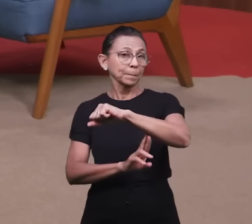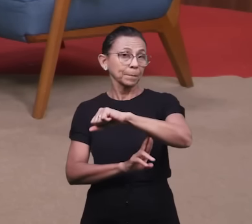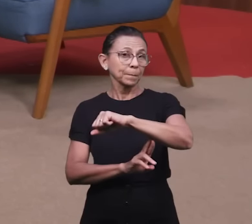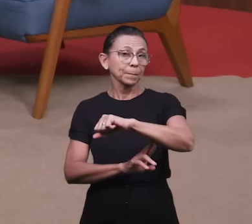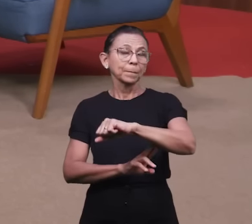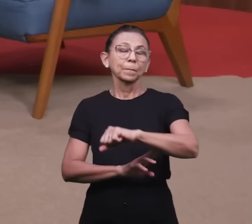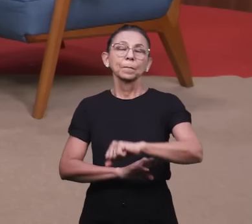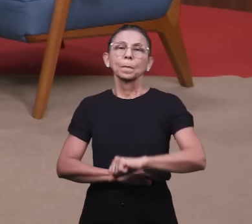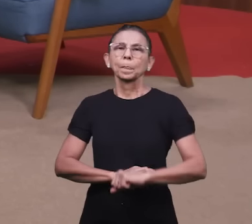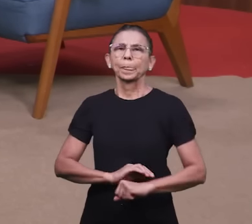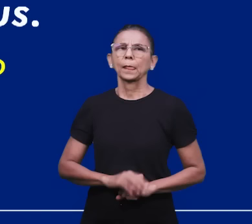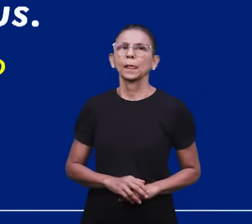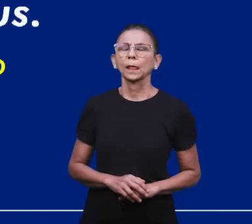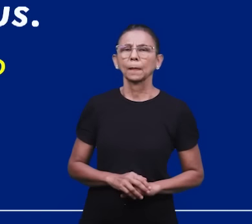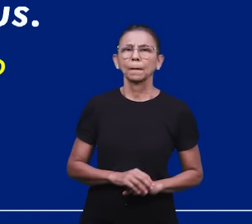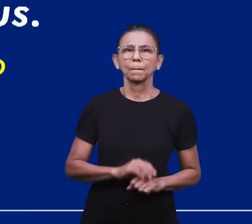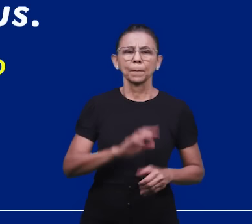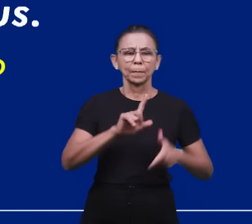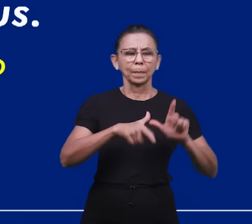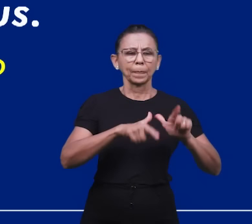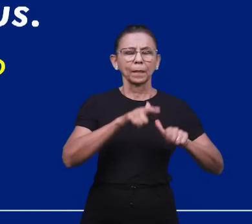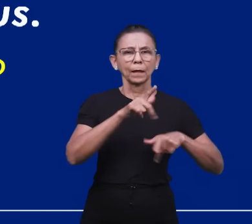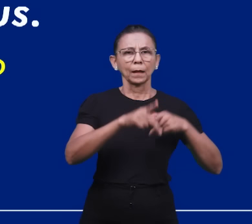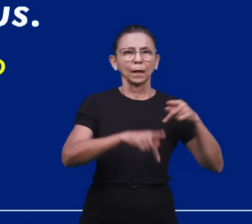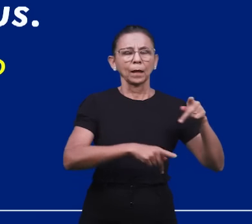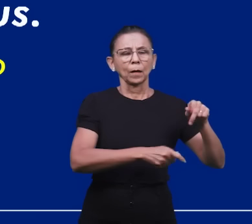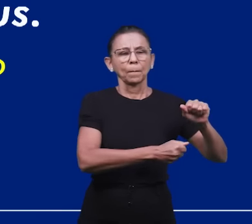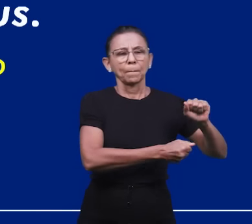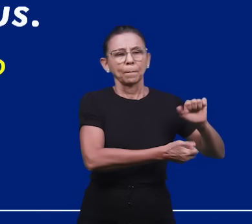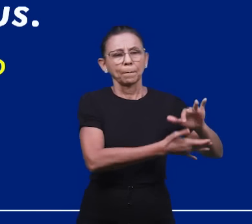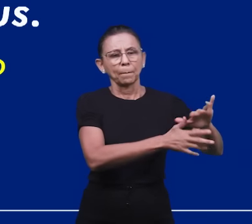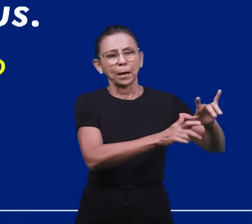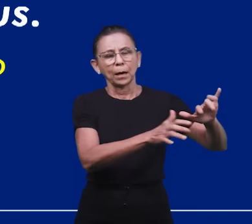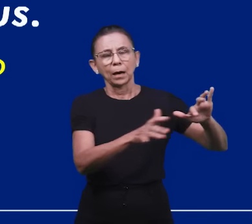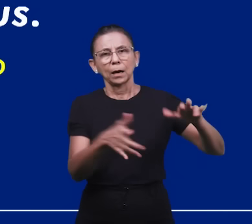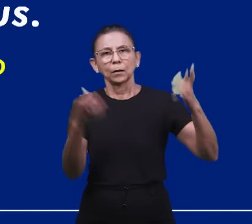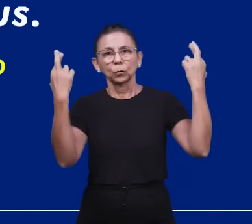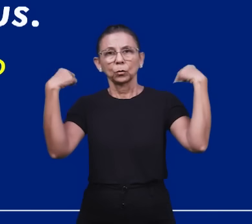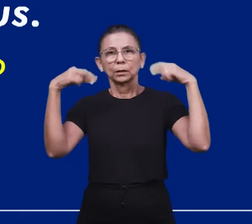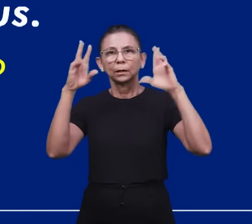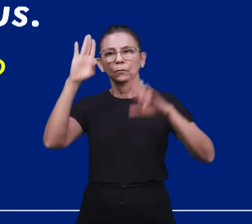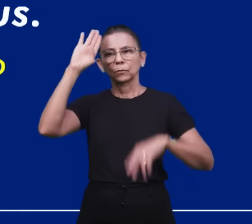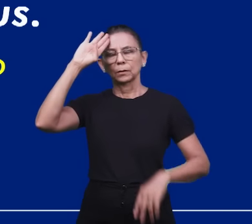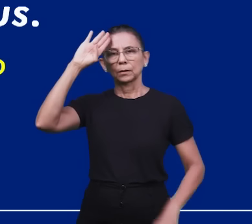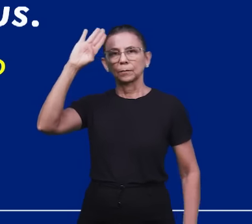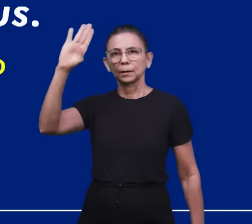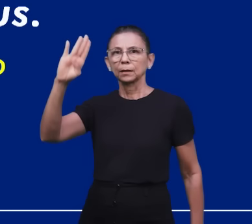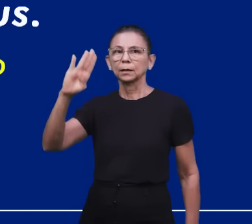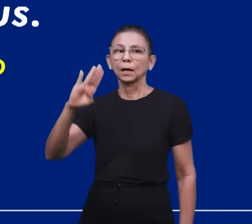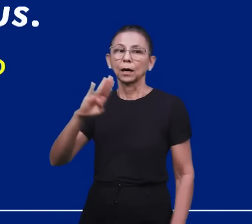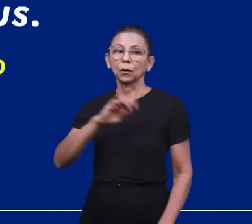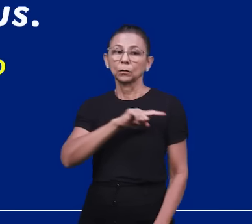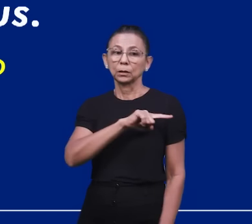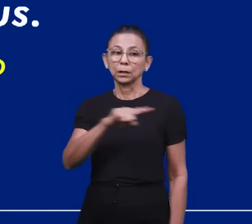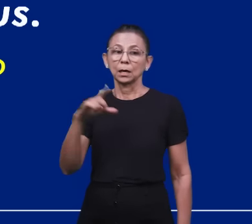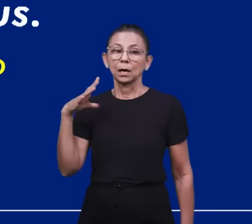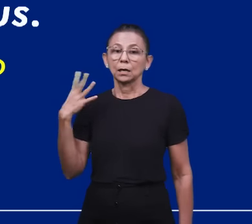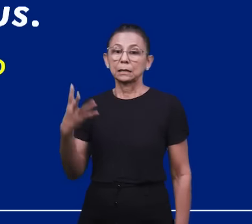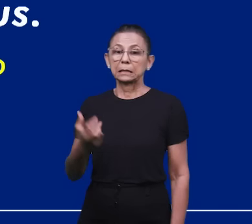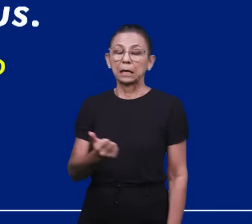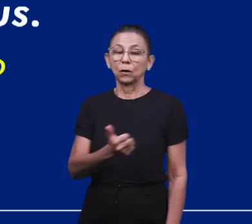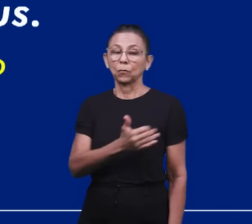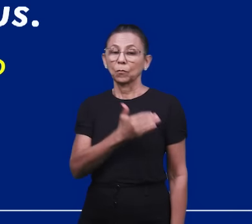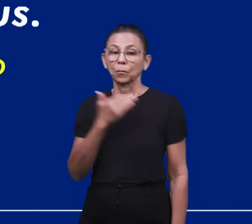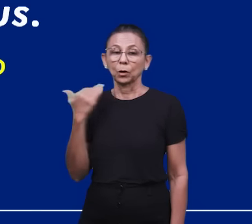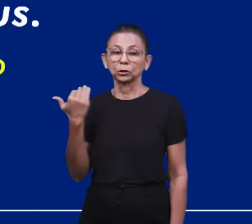Rondônia escreveu o seguinte o cordeiro no momento da saída do povo do Egito foi fundamental Pois por esse sangue os hebreus foram